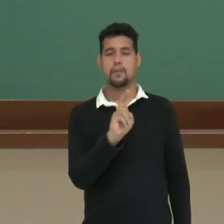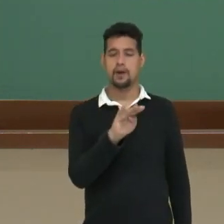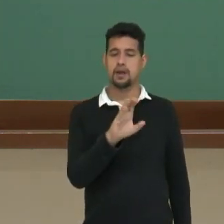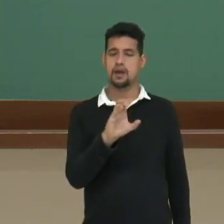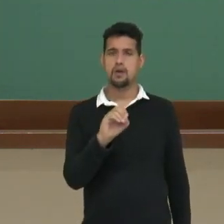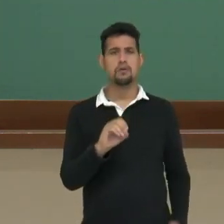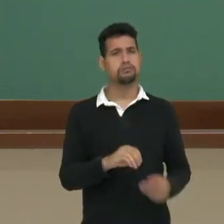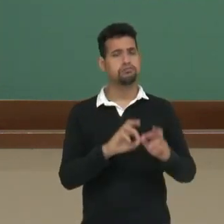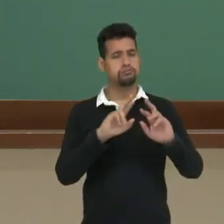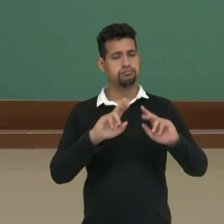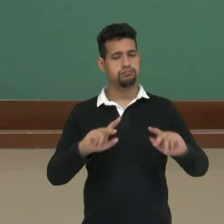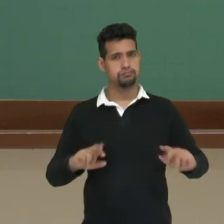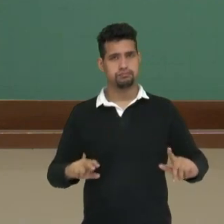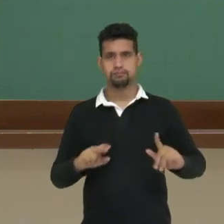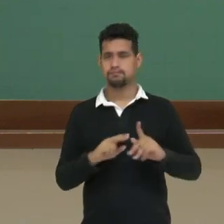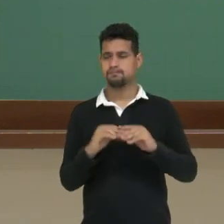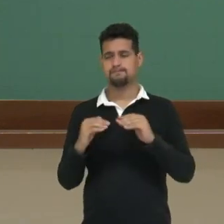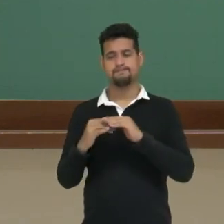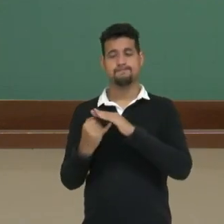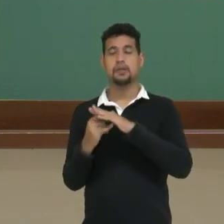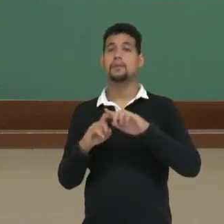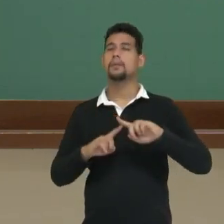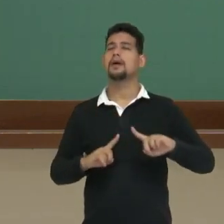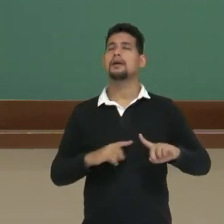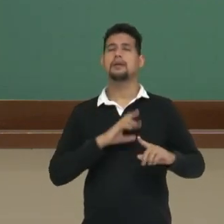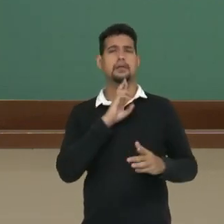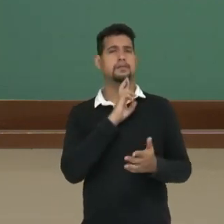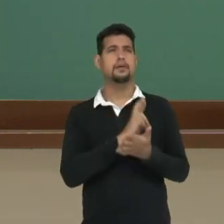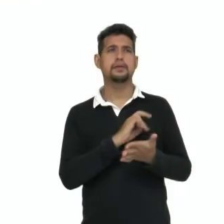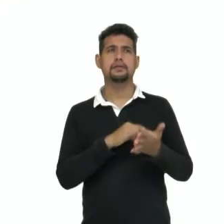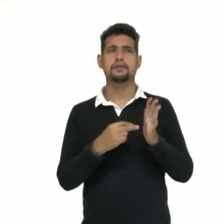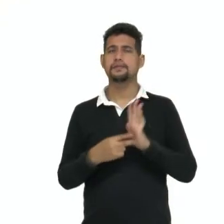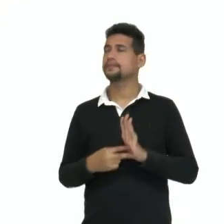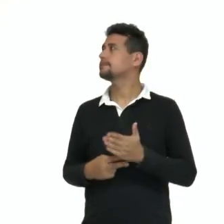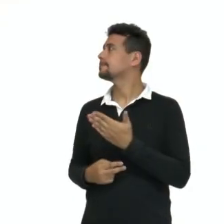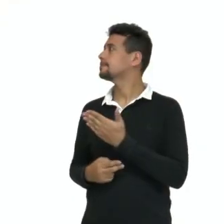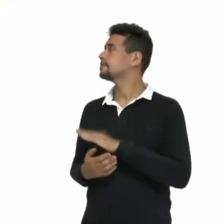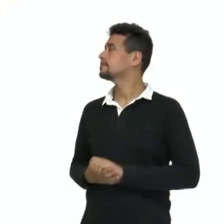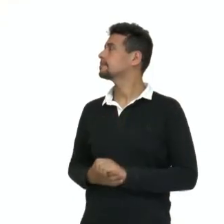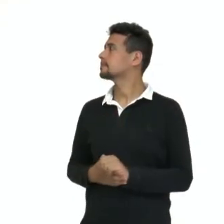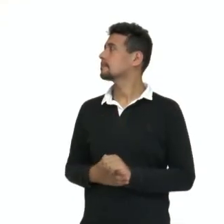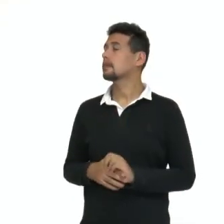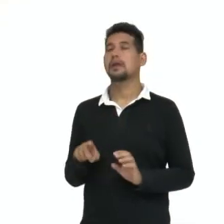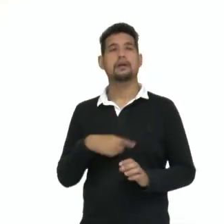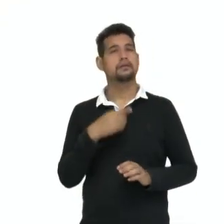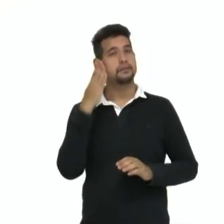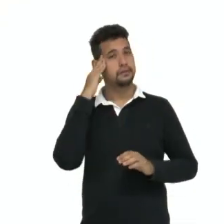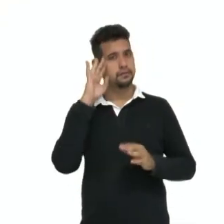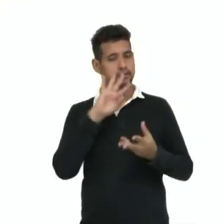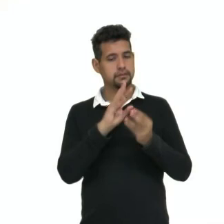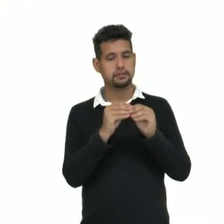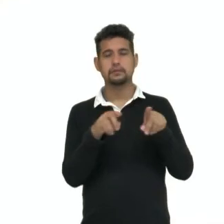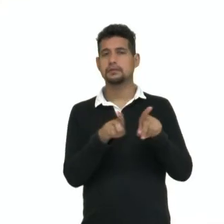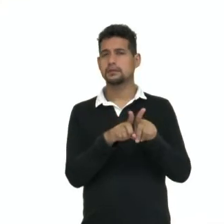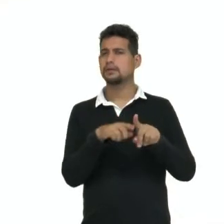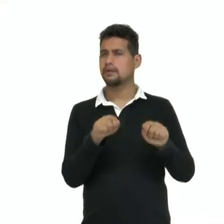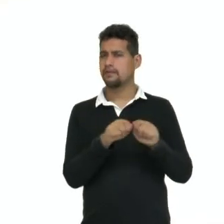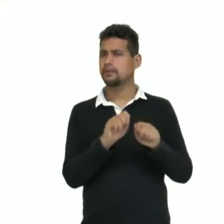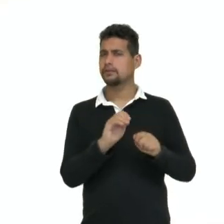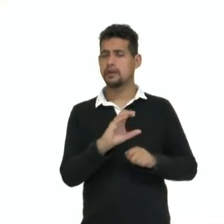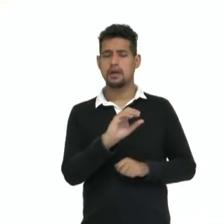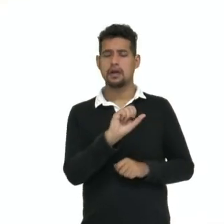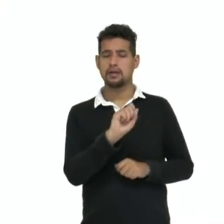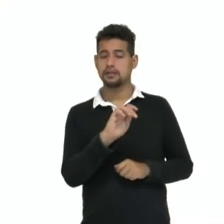atos institucionais? A minha sugestão de resposta está aqui. Podemos concluir que o regime instalado por Castelo Branco